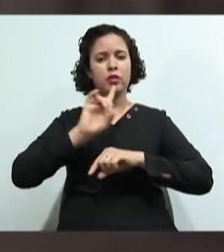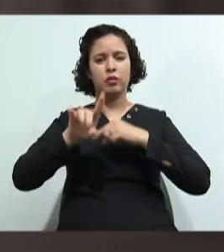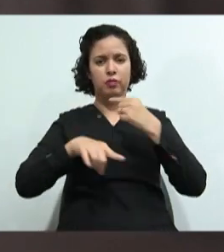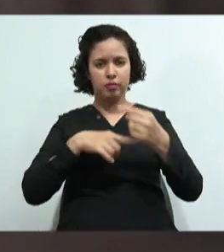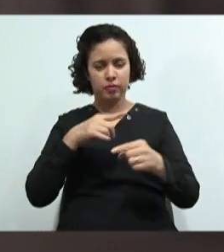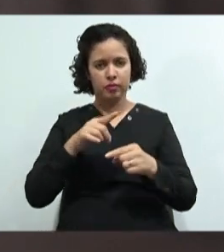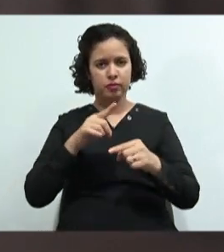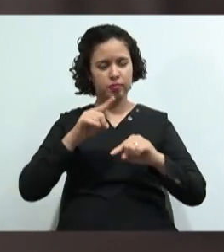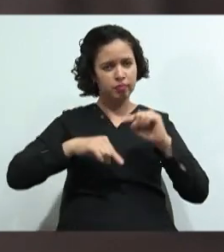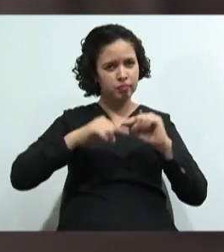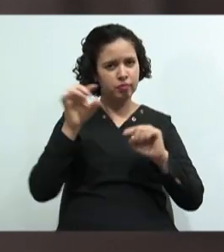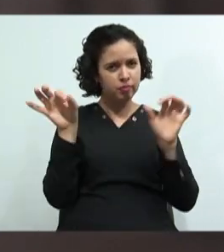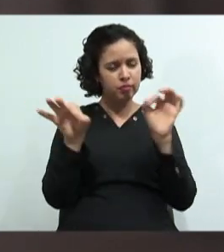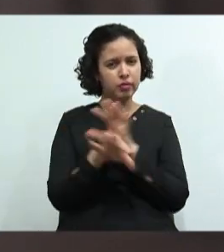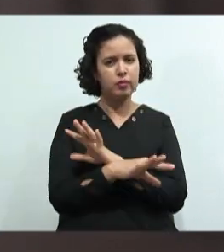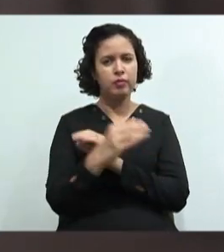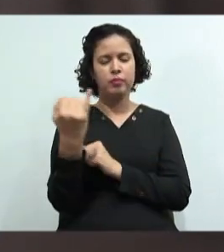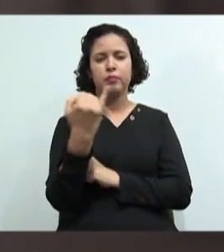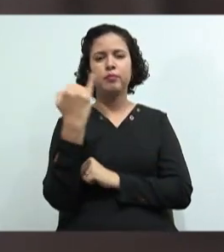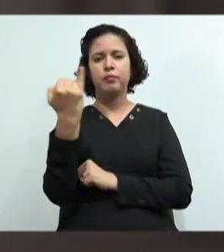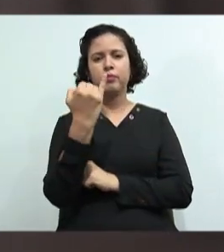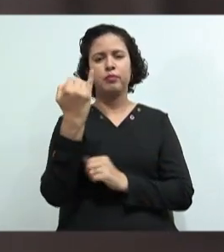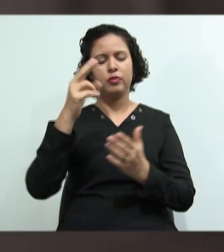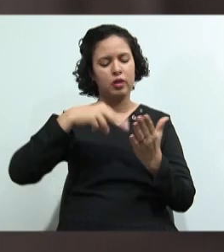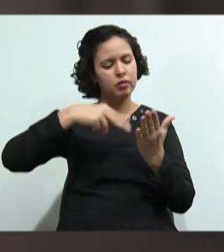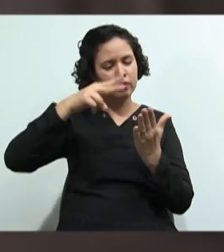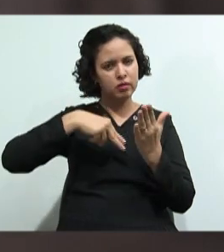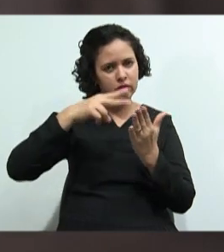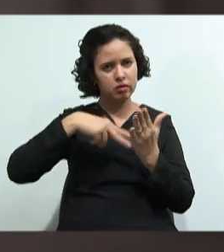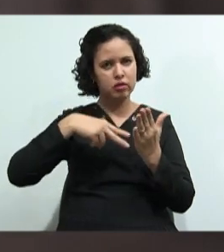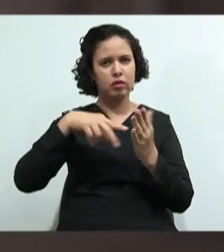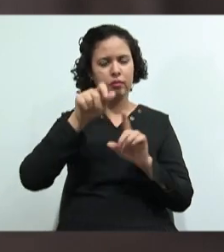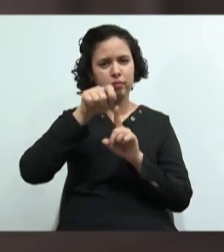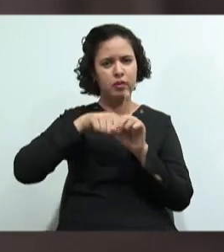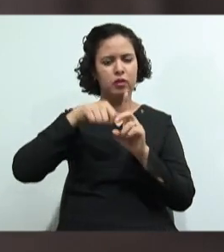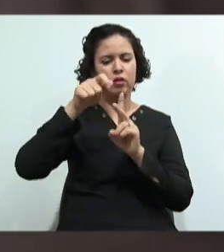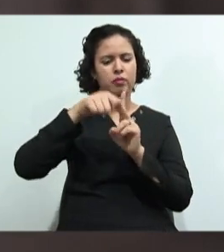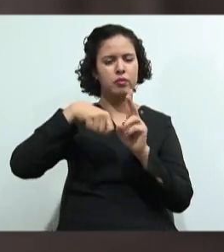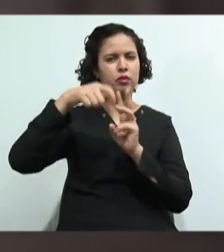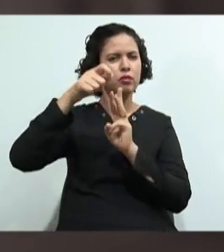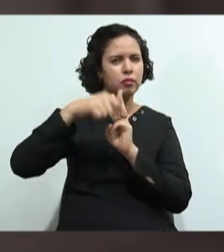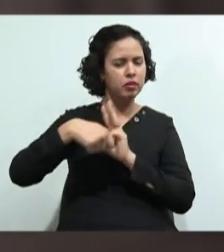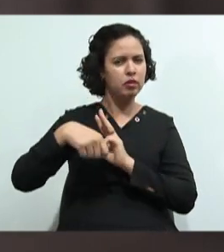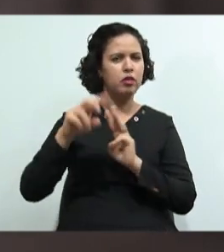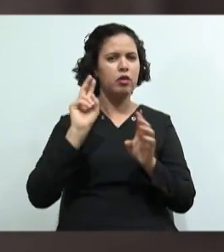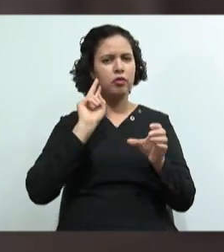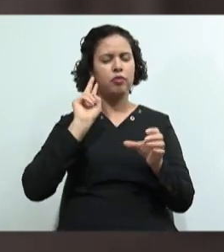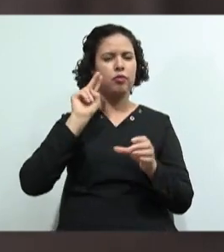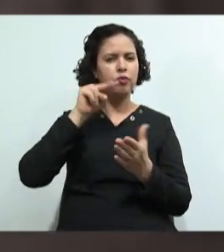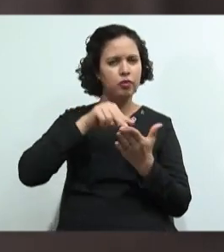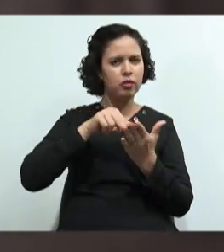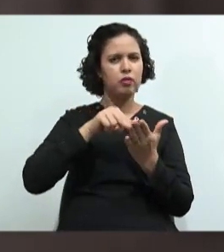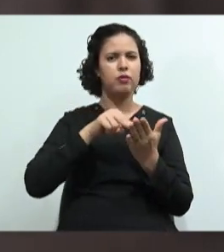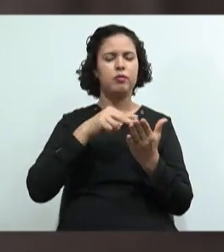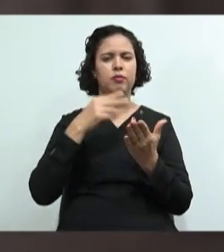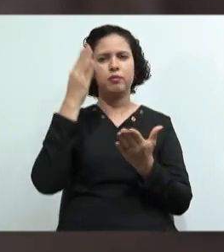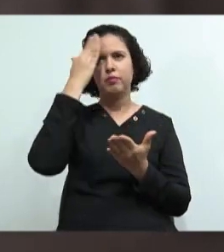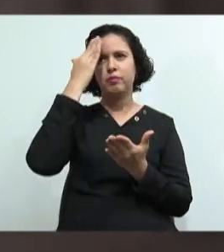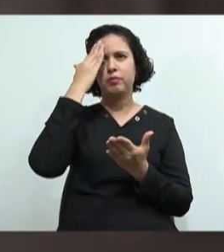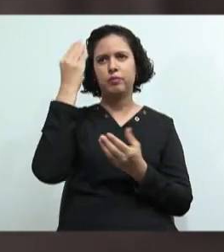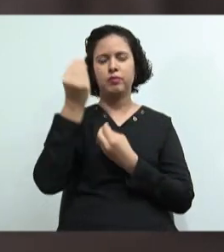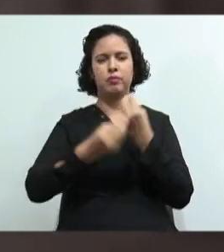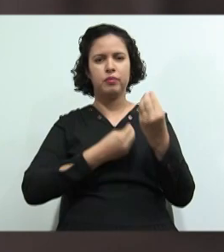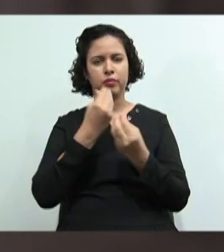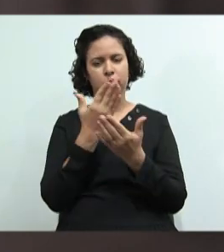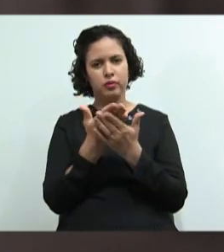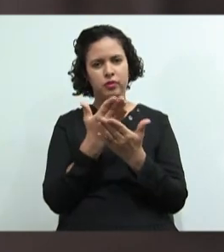todo pronto, é importante que vocês revisitem mensalmente em reuniões de nível 1, 2 e 3 para saber se tudo